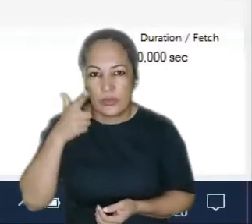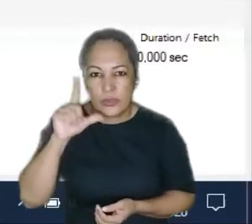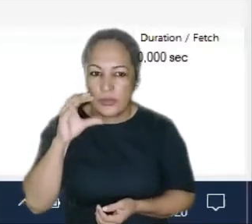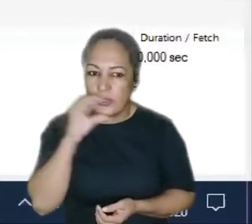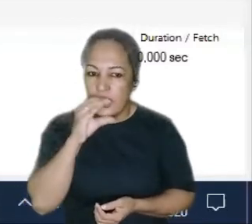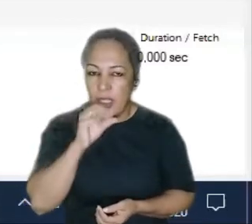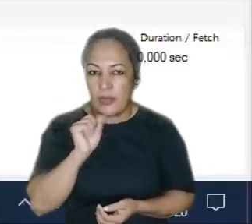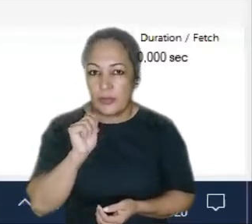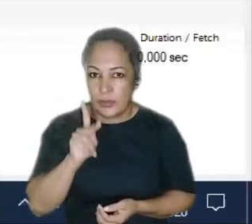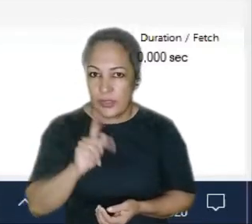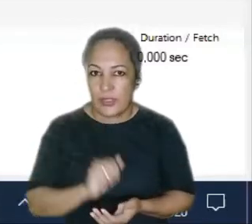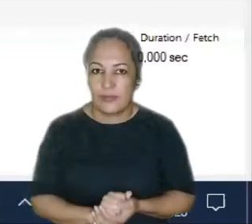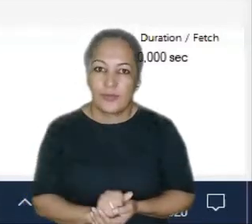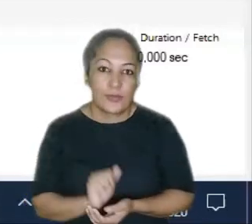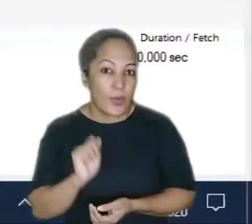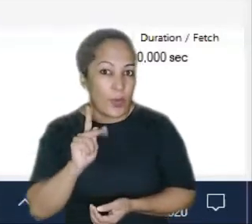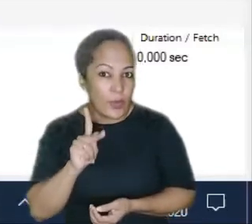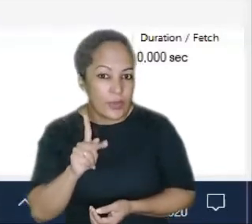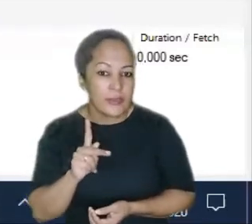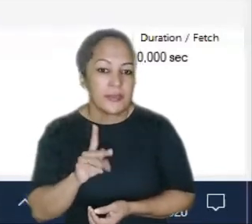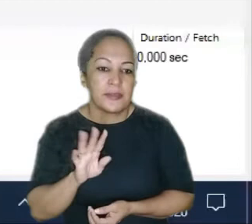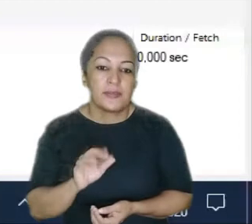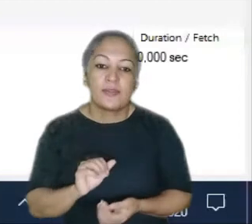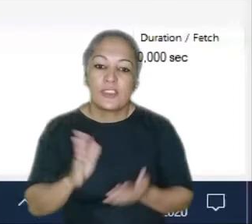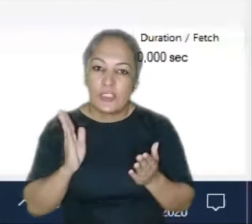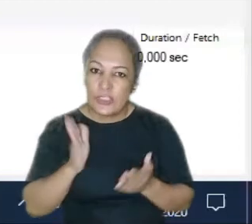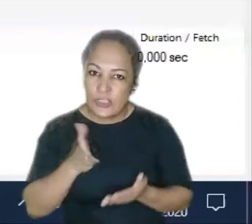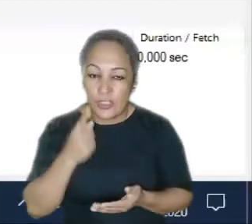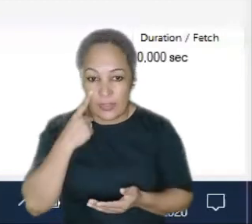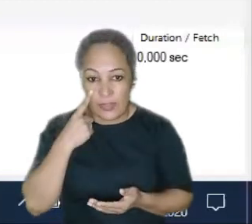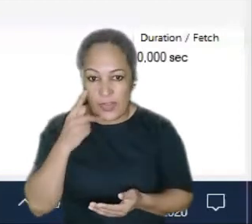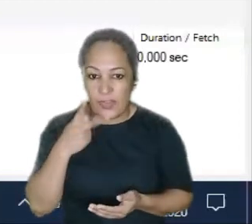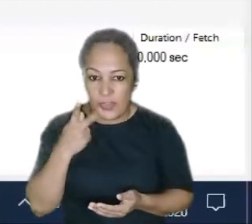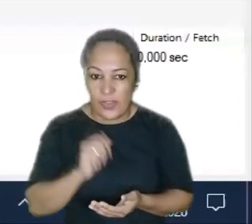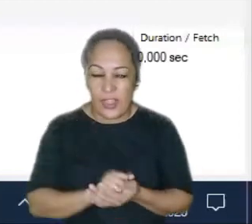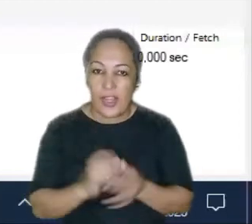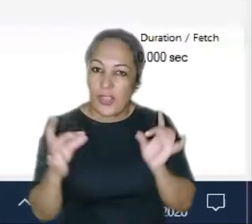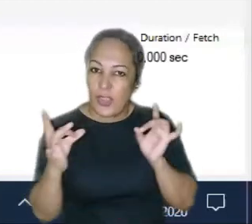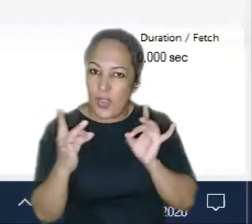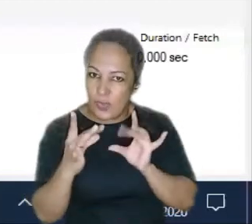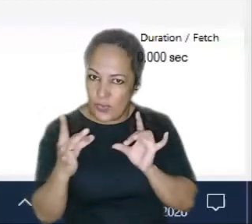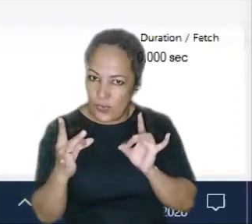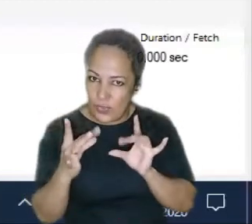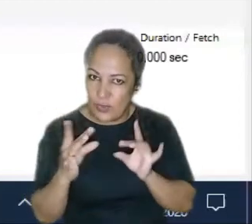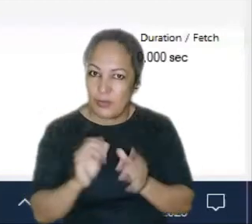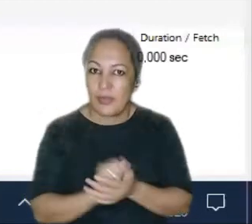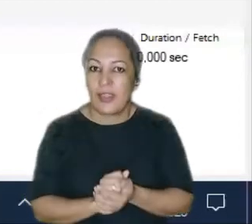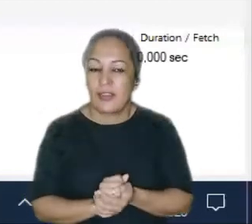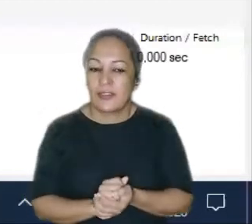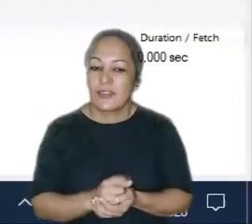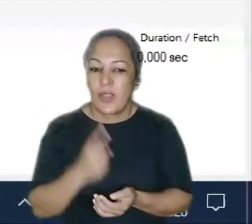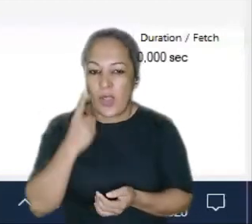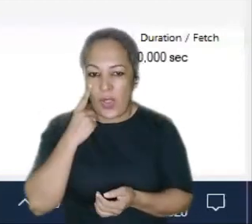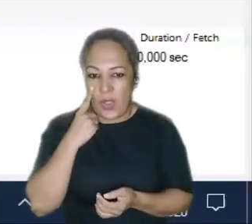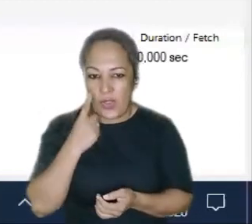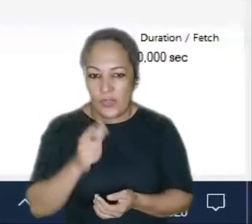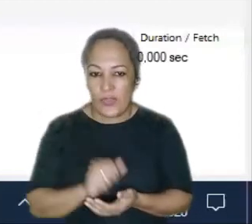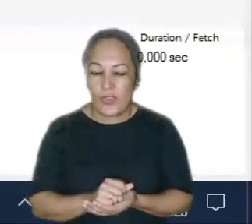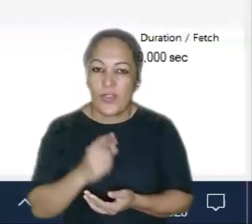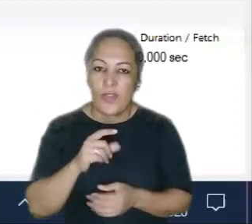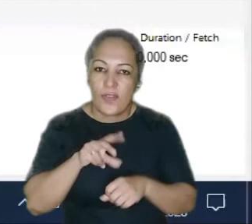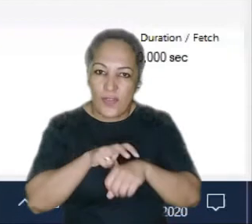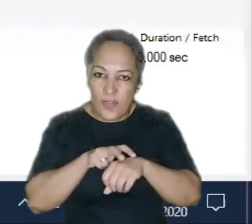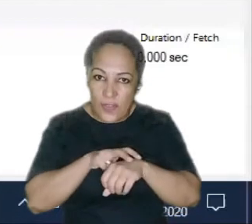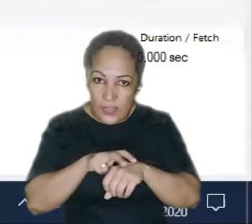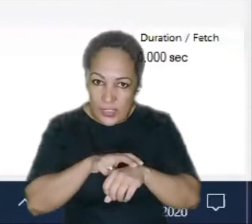Muito bem, galera. Olha lá, foi executado. Tá vendo que eu falei aqui embaixo que é o feedback da execução dos comandos? Tá aqui, ó. Tá vendo o verdinho aqui? Significa que foi